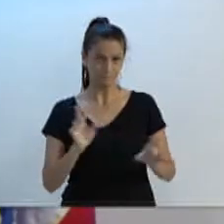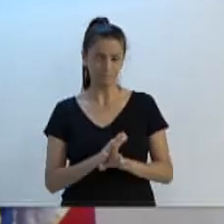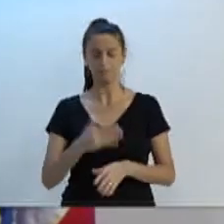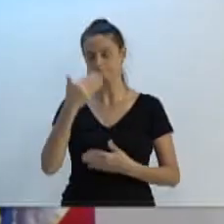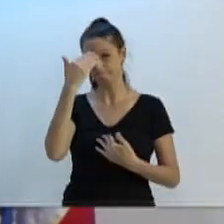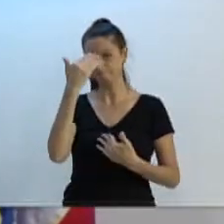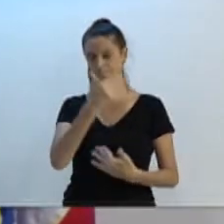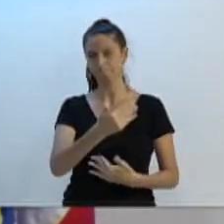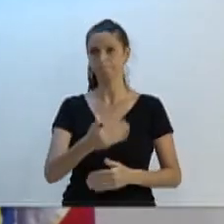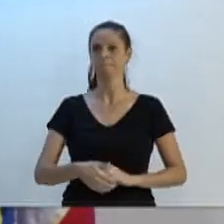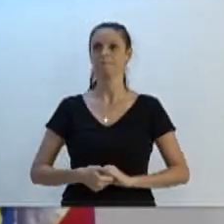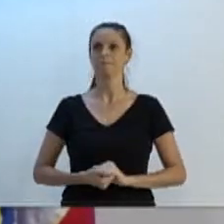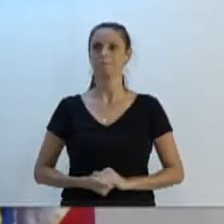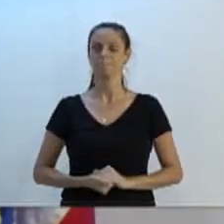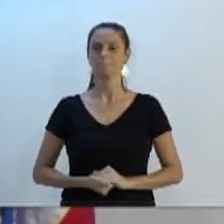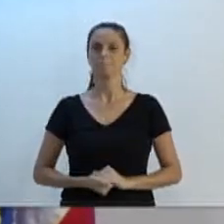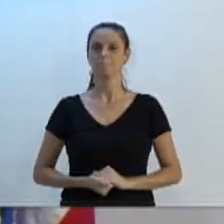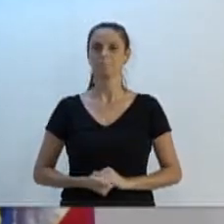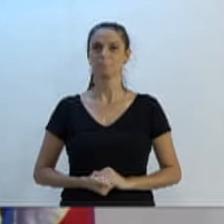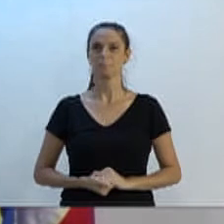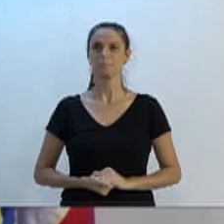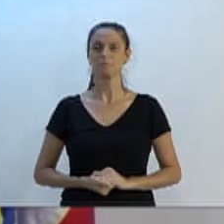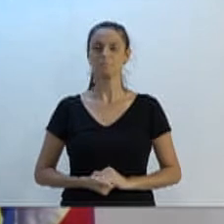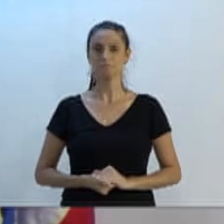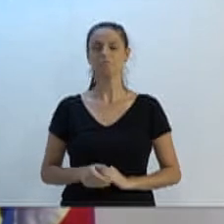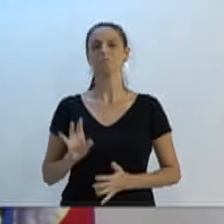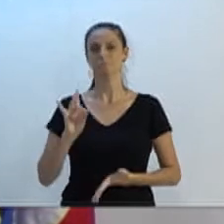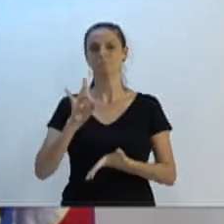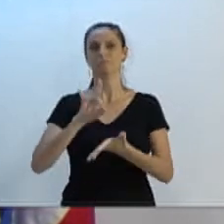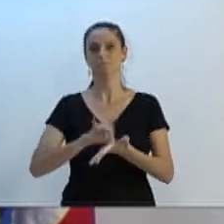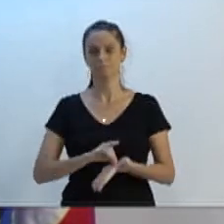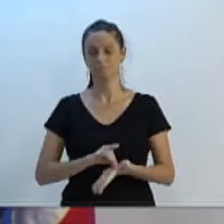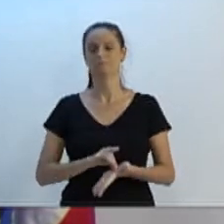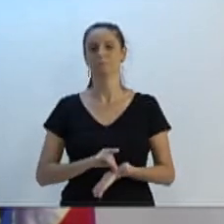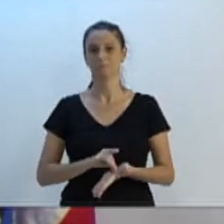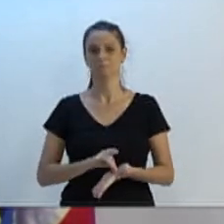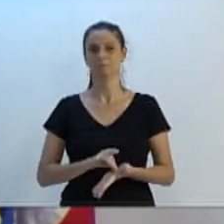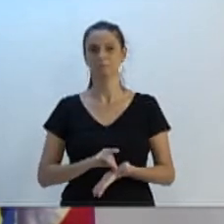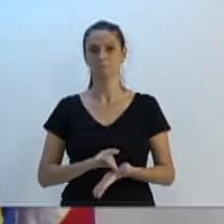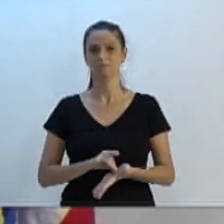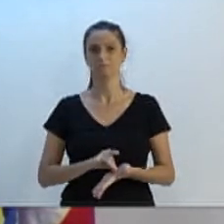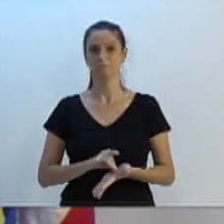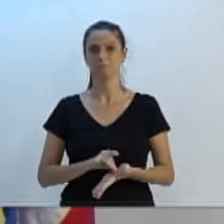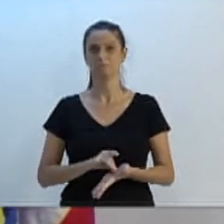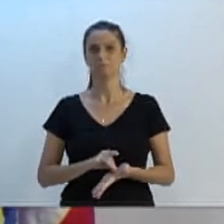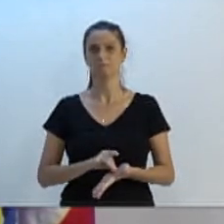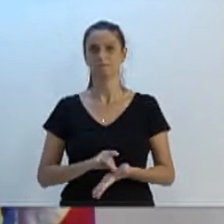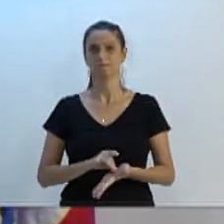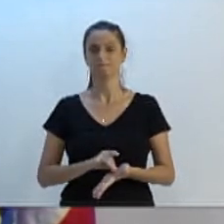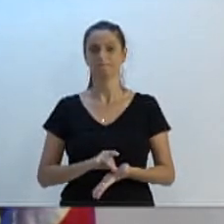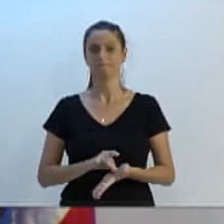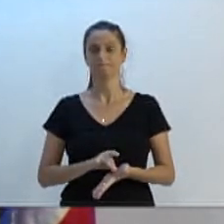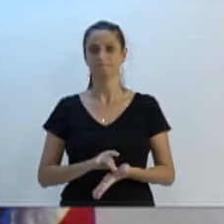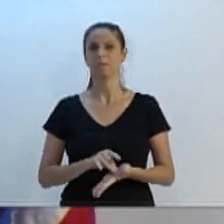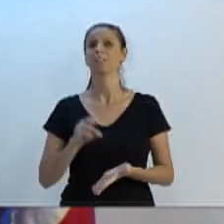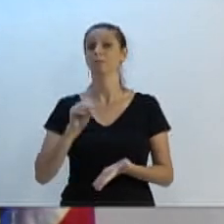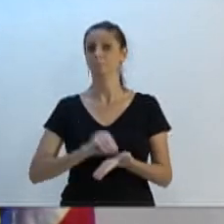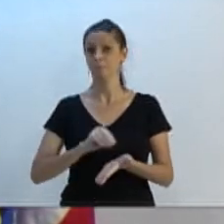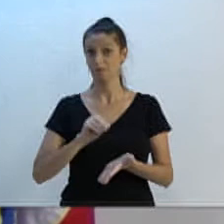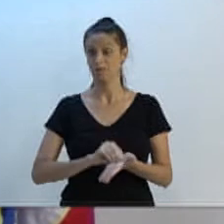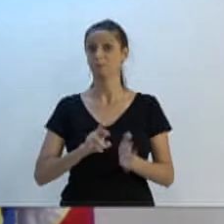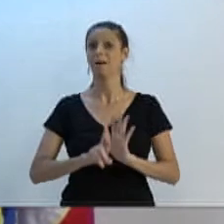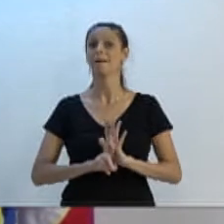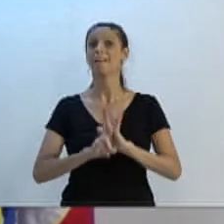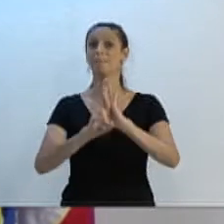obrigado presidente dizer efetivamente senhores vereadores que é justamente pela falta de representatividade